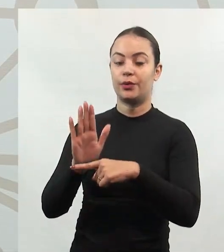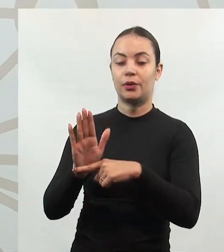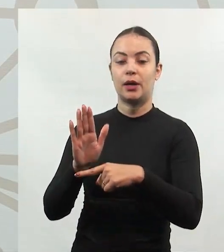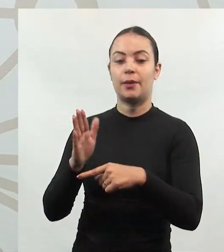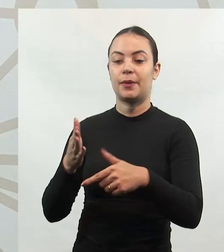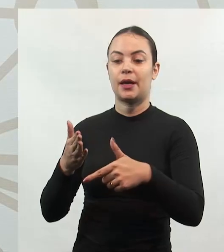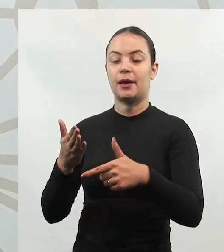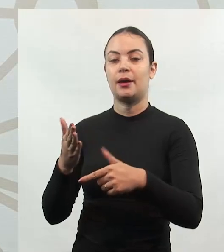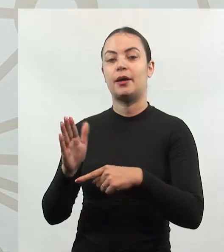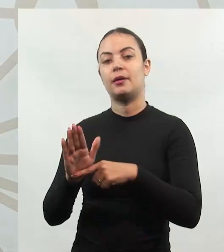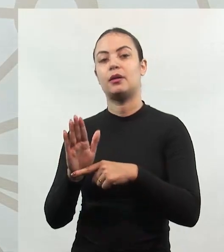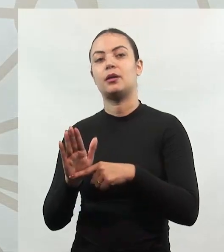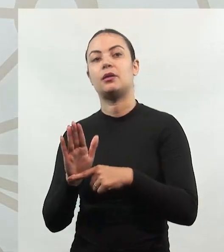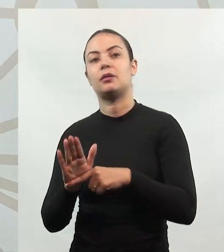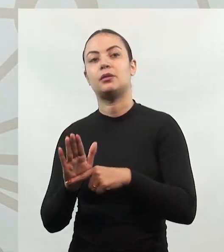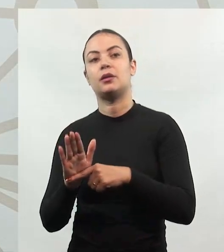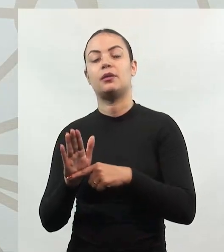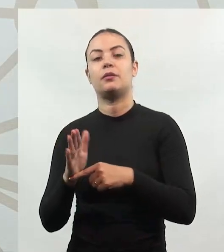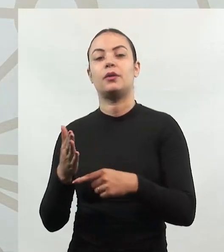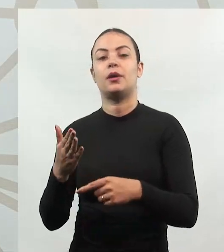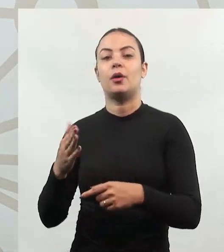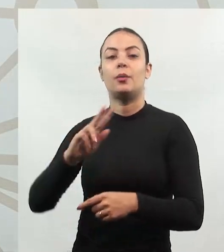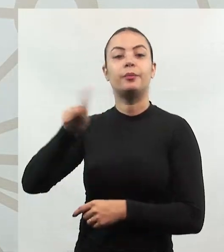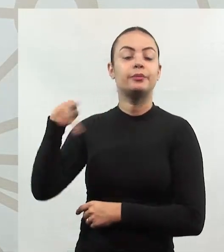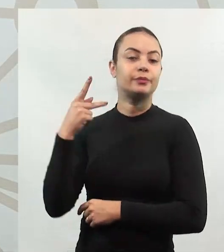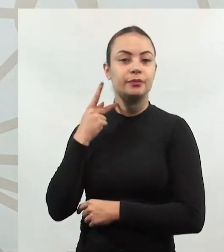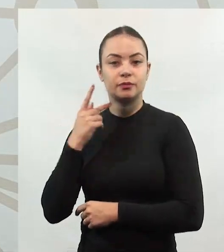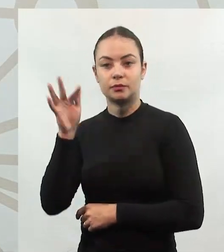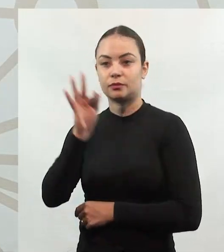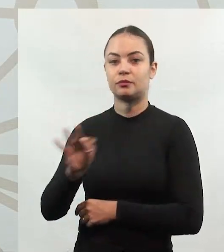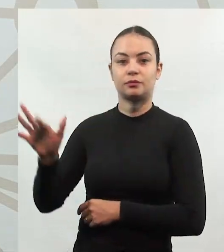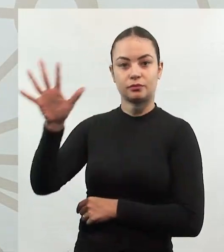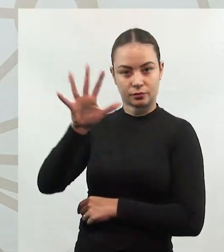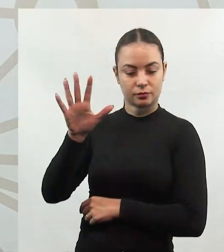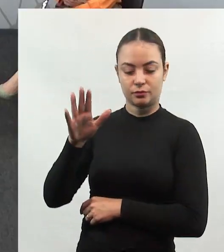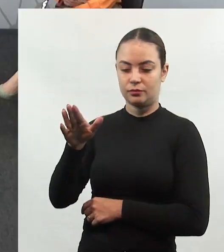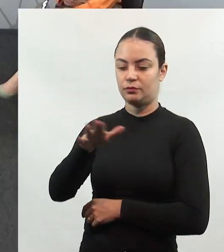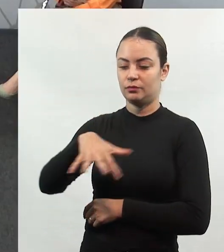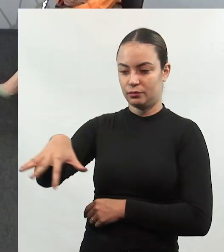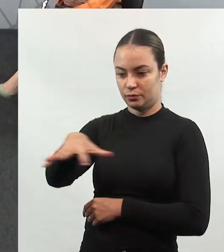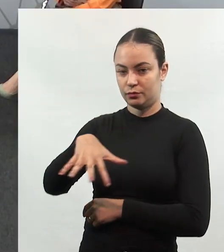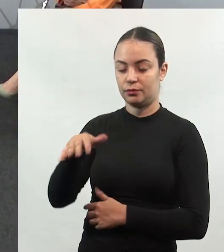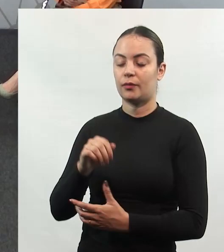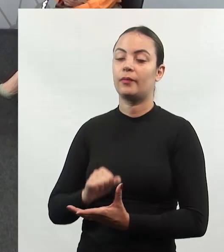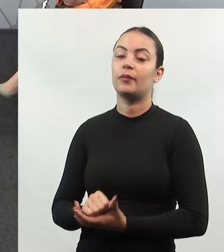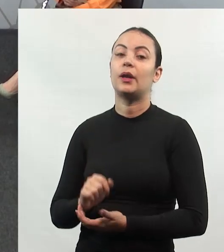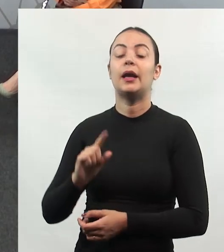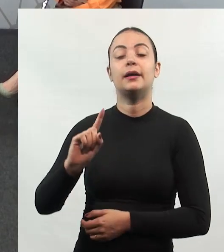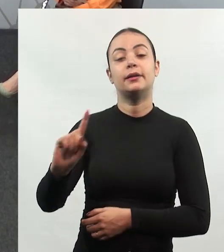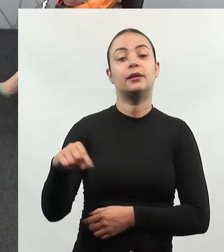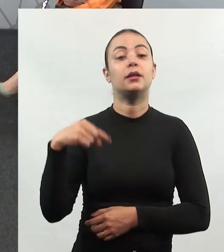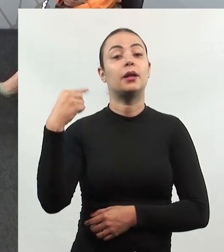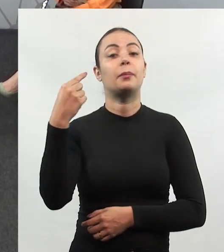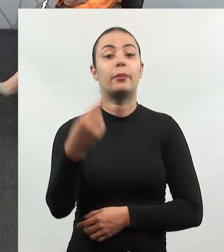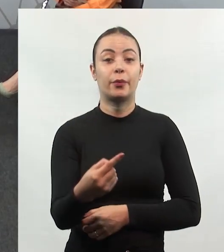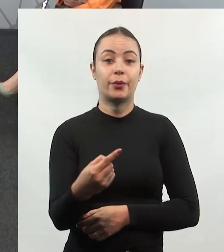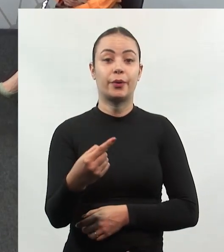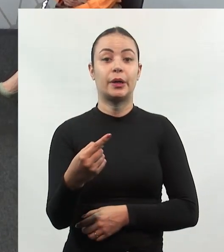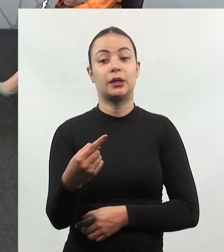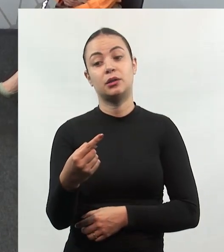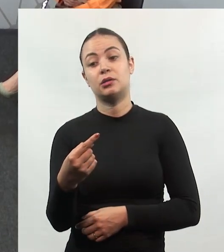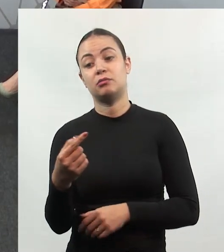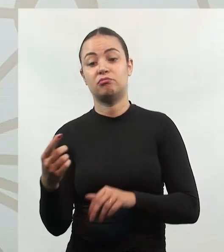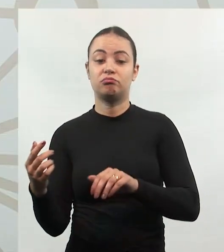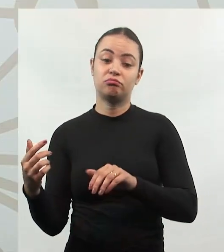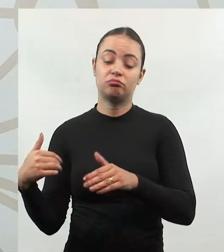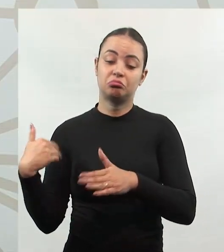Fundação Nacional do Índio, fui ter outras experiências totalmente fora do contexto, né, da